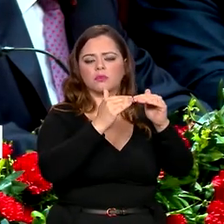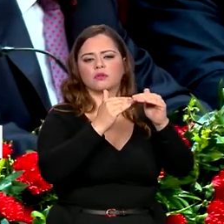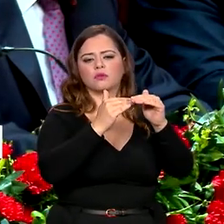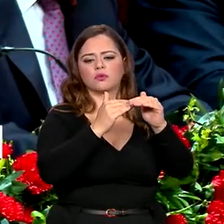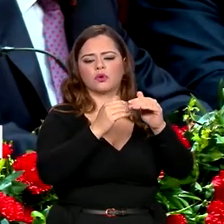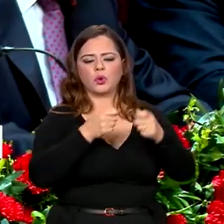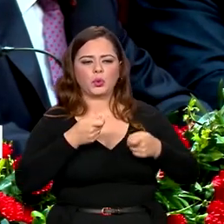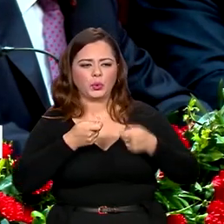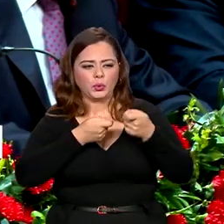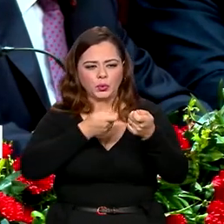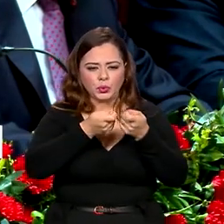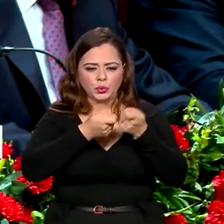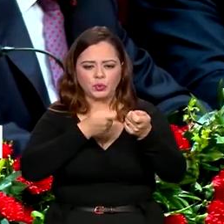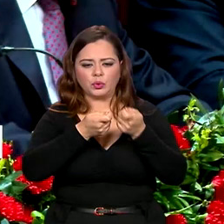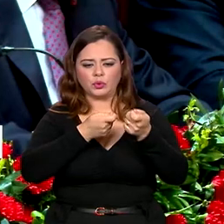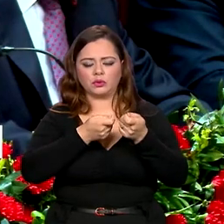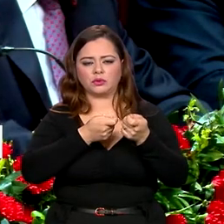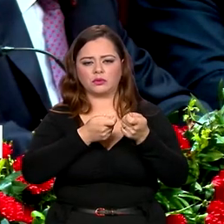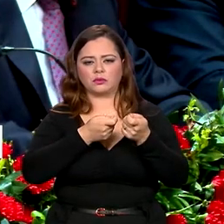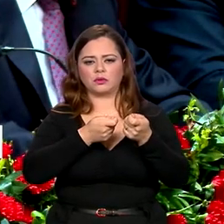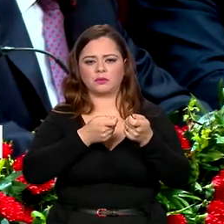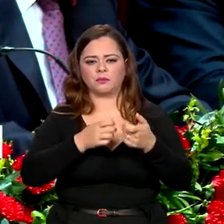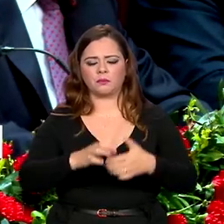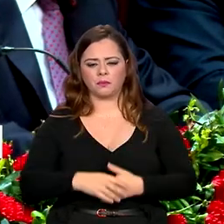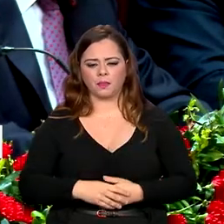e o enfrentamento da crise climática.